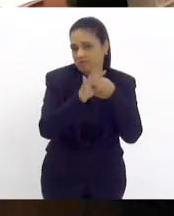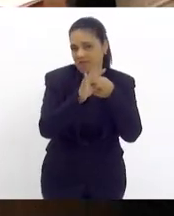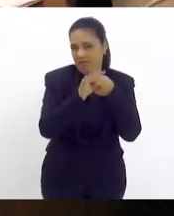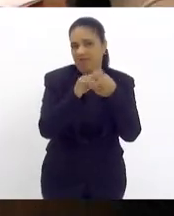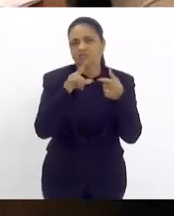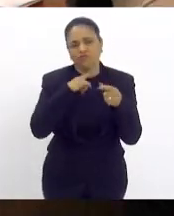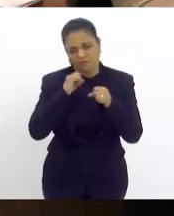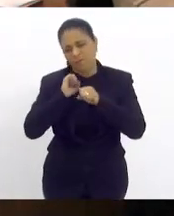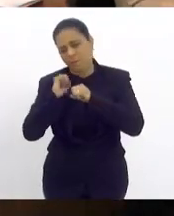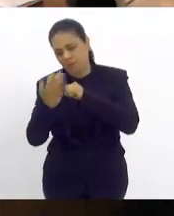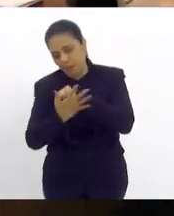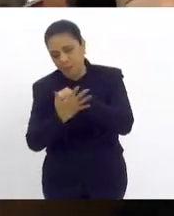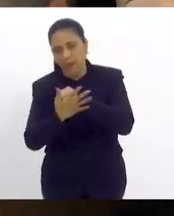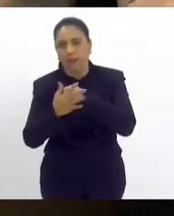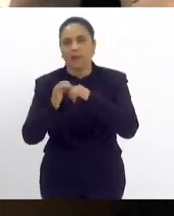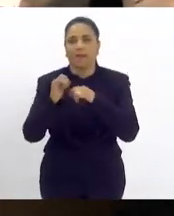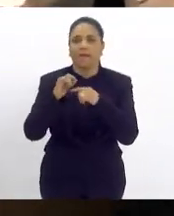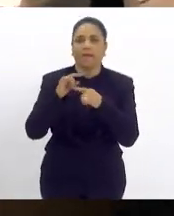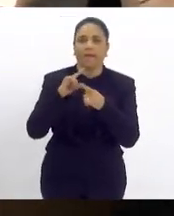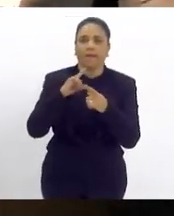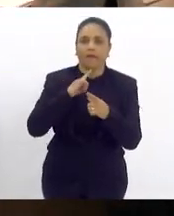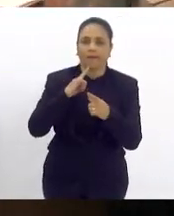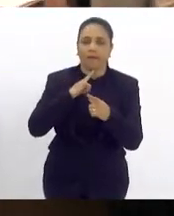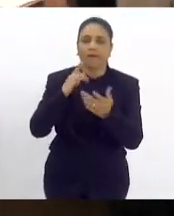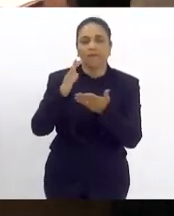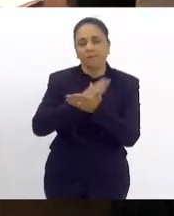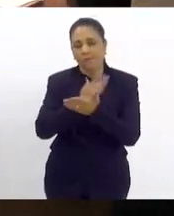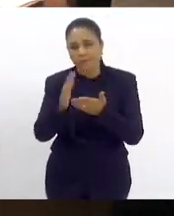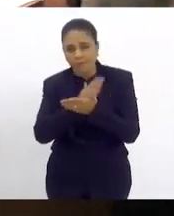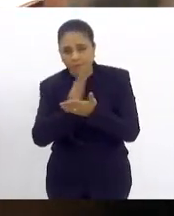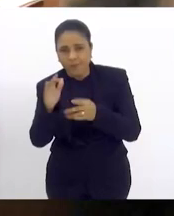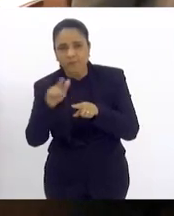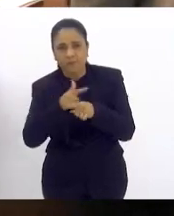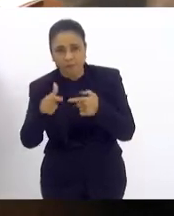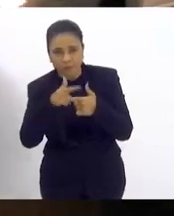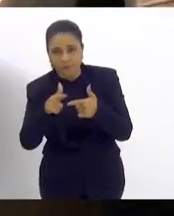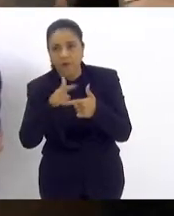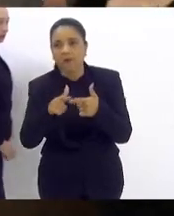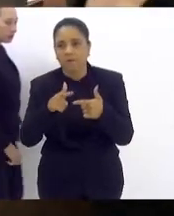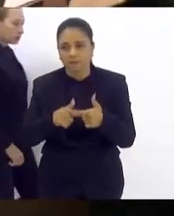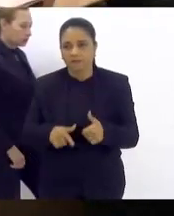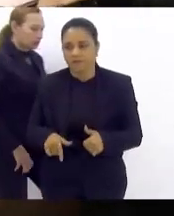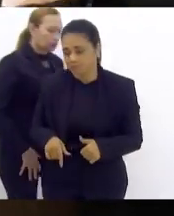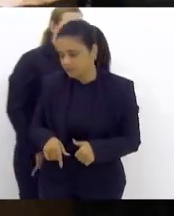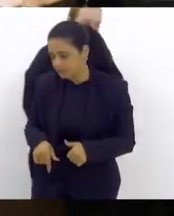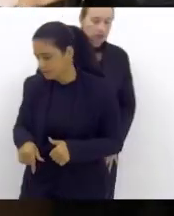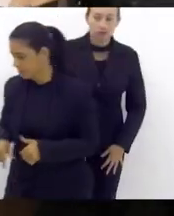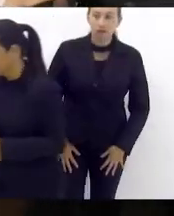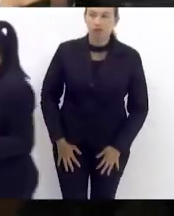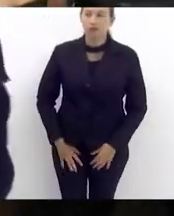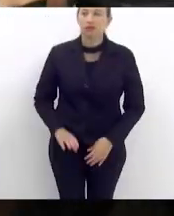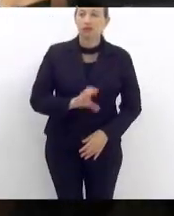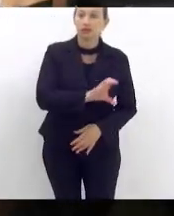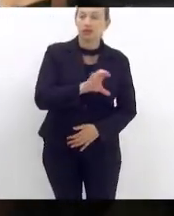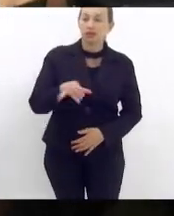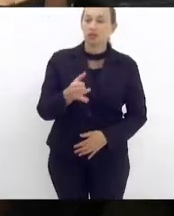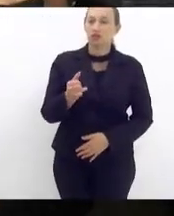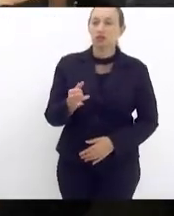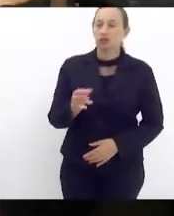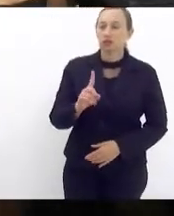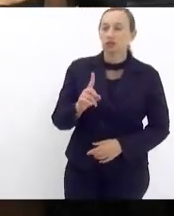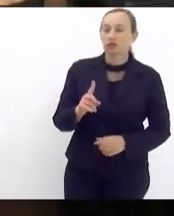pandemia tivemos uma série de questões ali infortúnios nesse período a ccj não realizava como as audiências